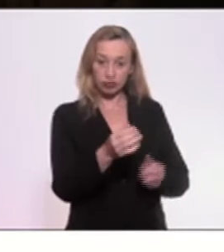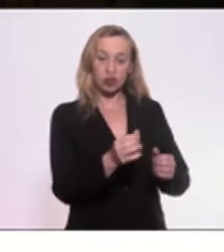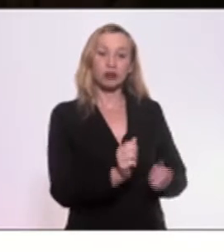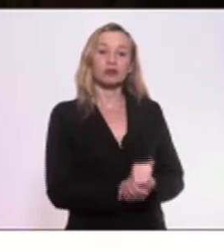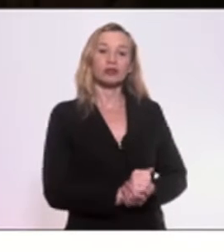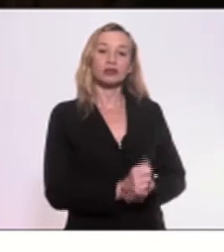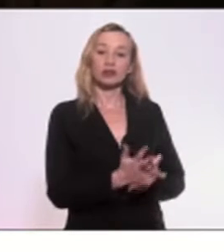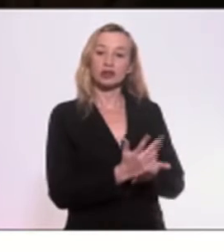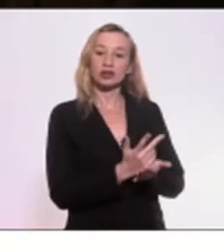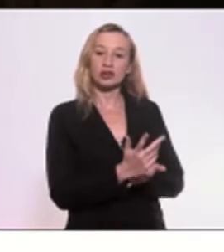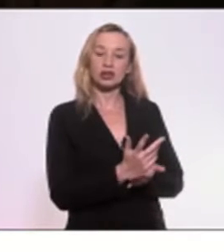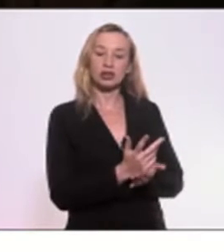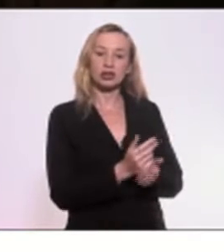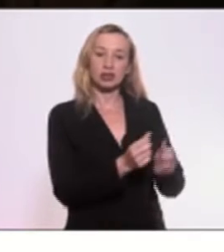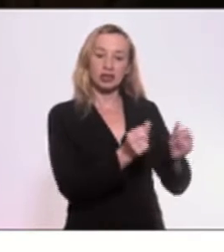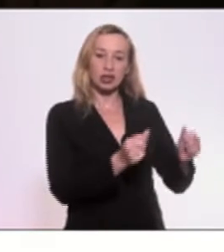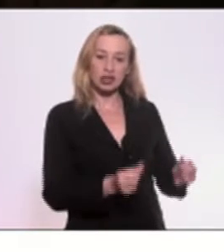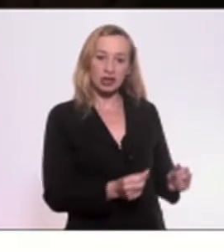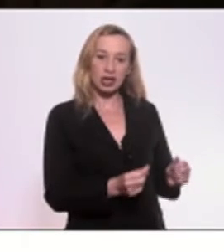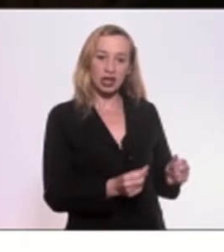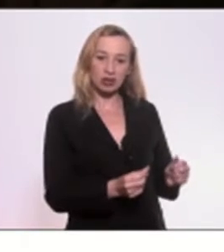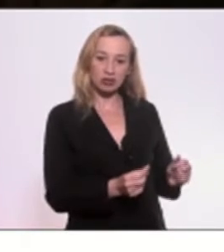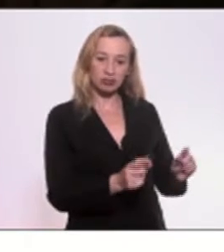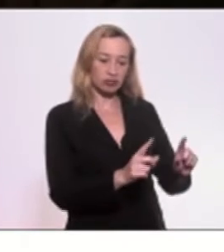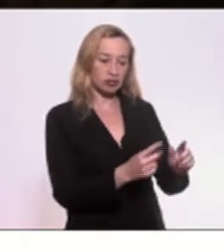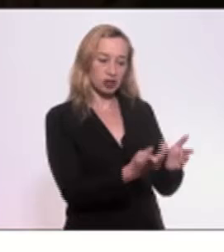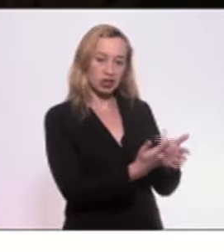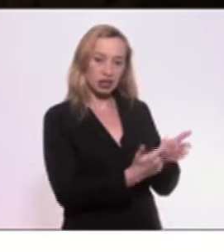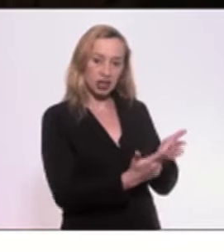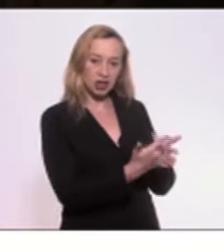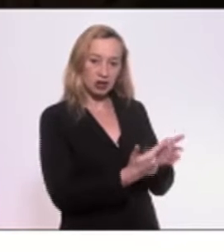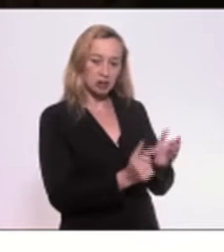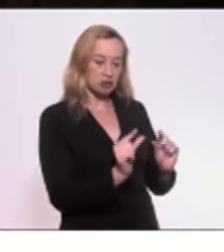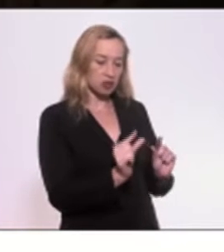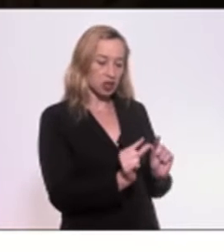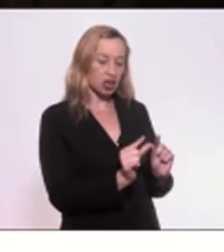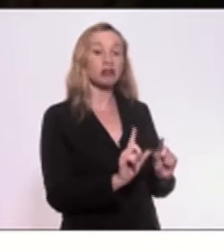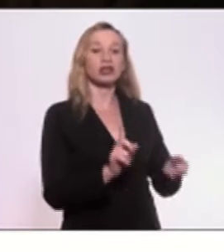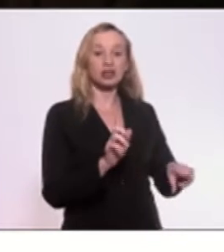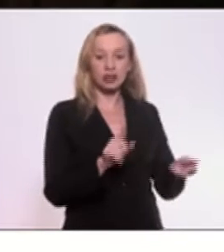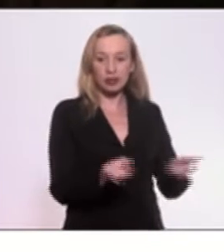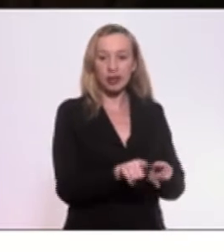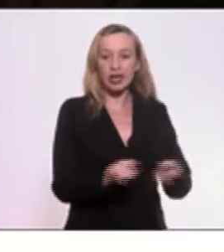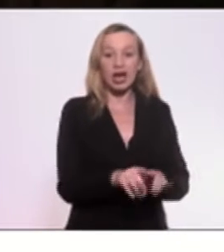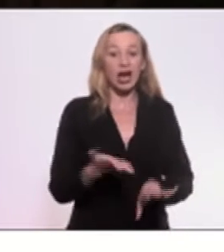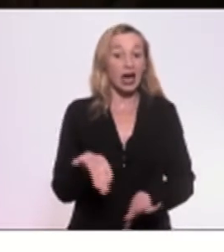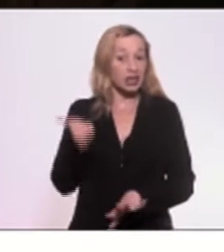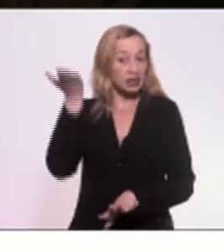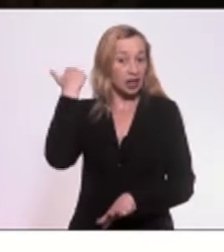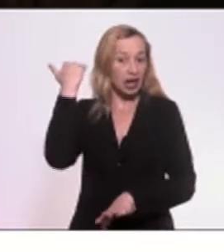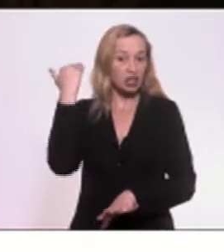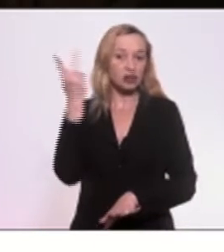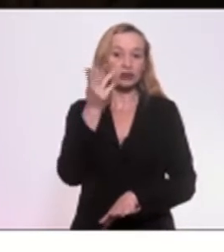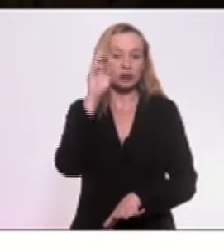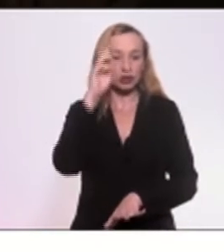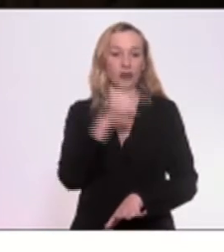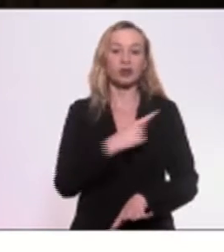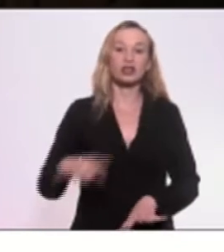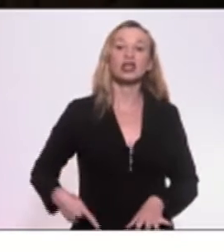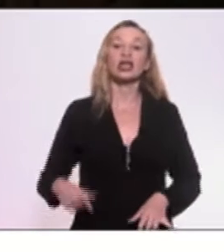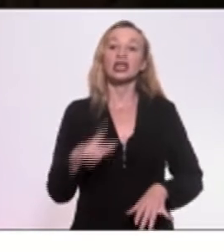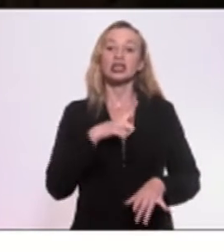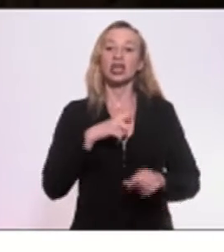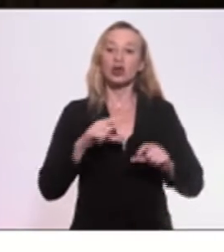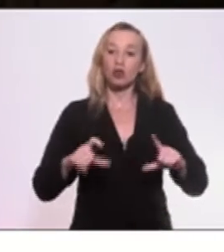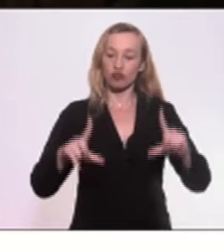pequeno, como atrás de Vossa Excelência, tem um quadro em pintura